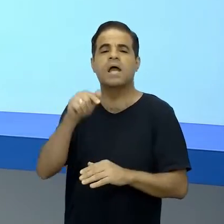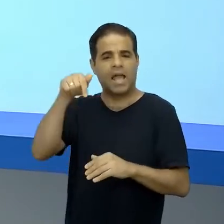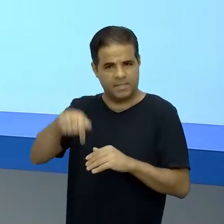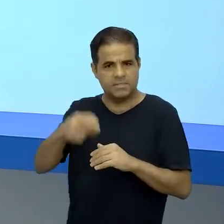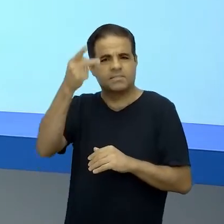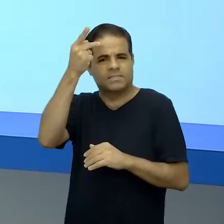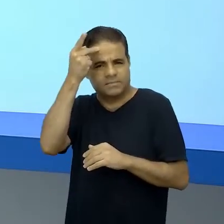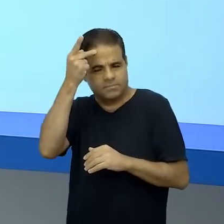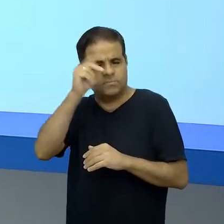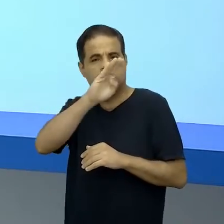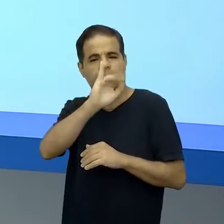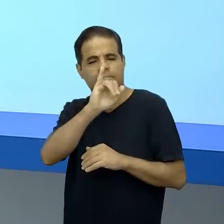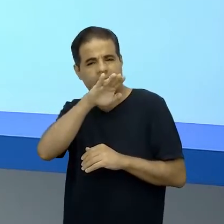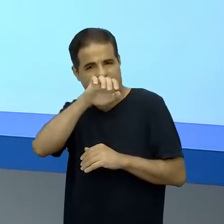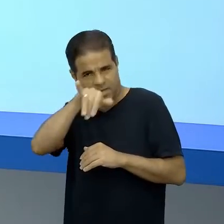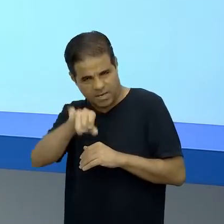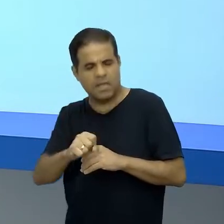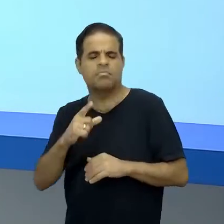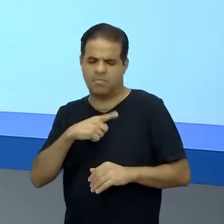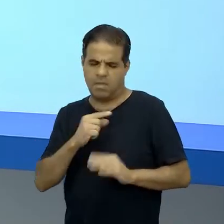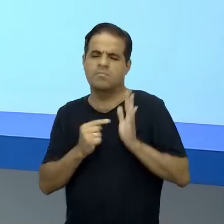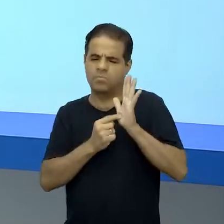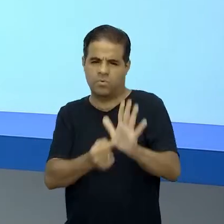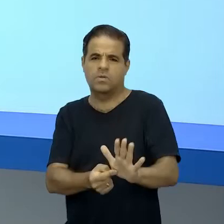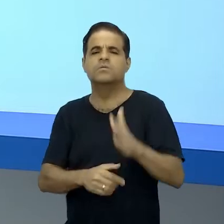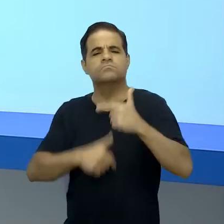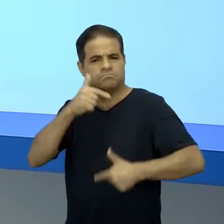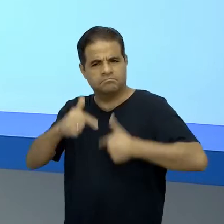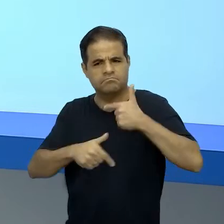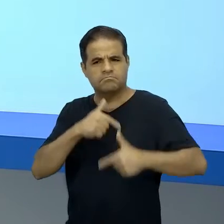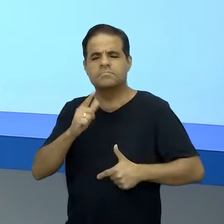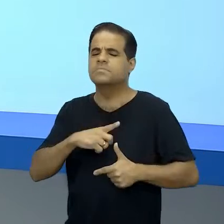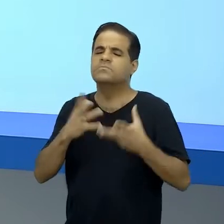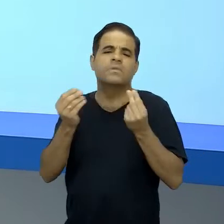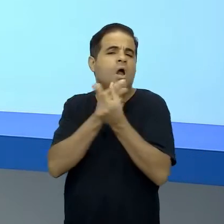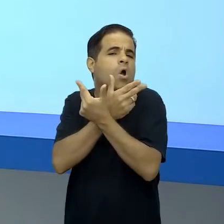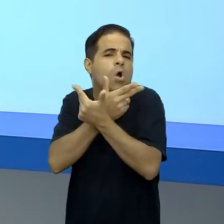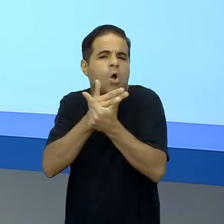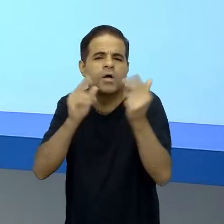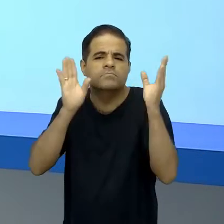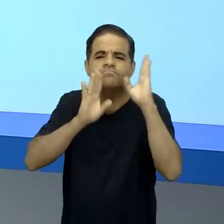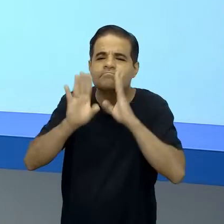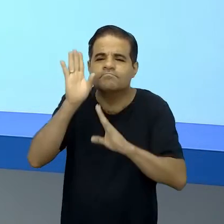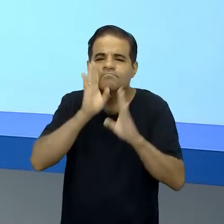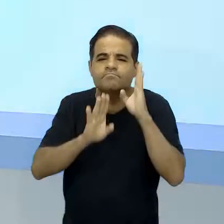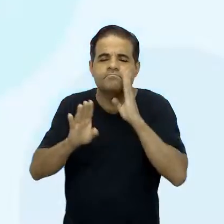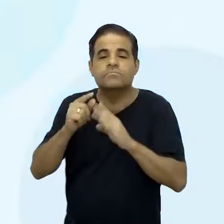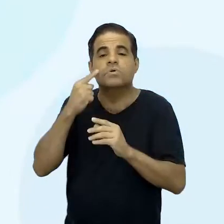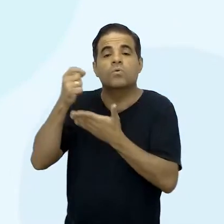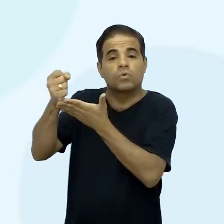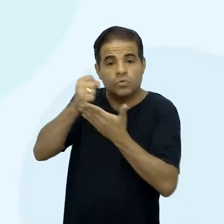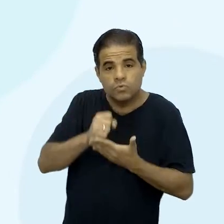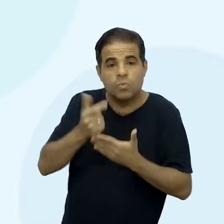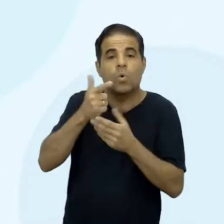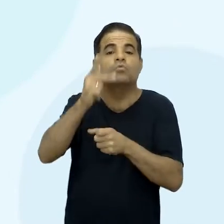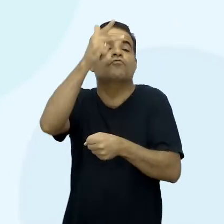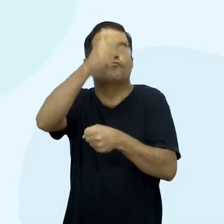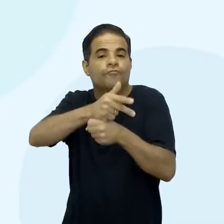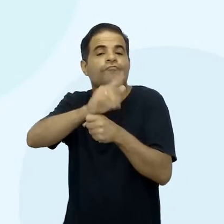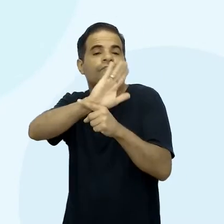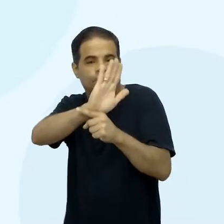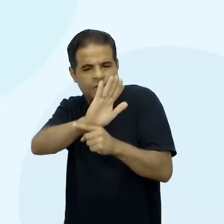São Paulo expõem obras do Grupo Rex. Eu gosto bastante, esse grupo tem muita coisa polêmica. Trouxe aí para vocês um vídeo, é